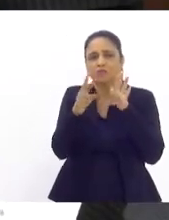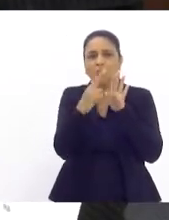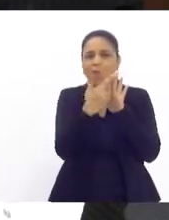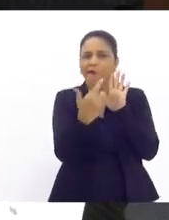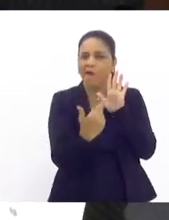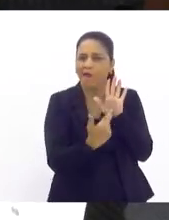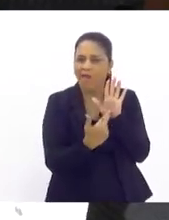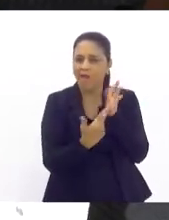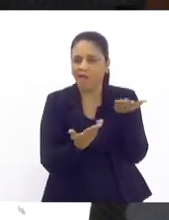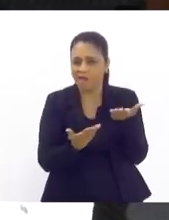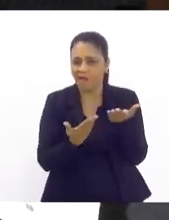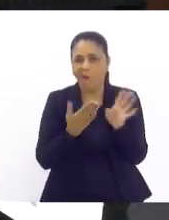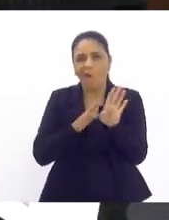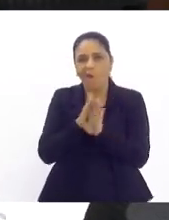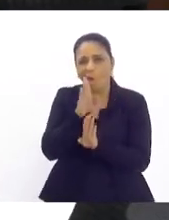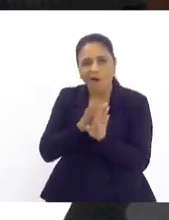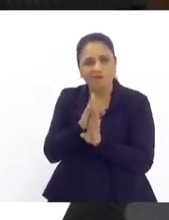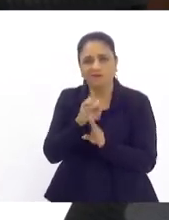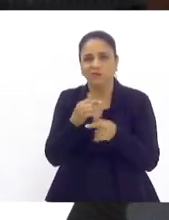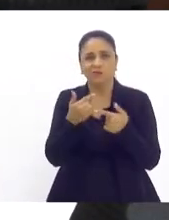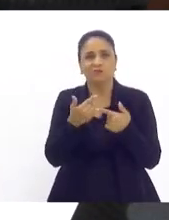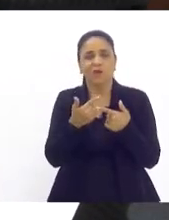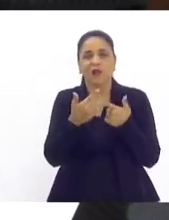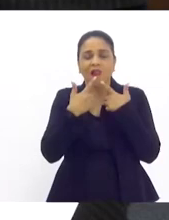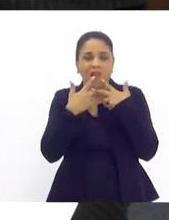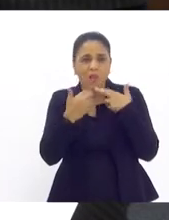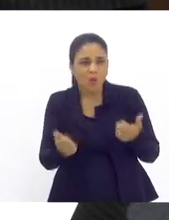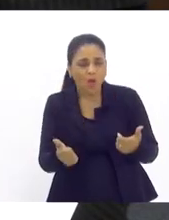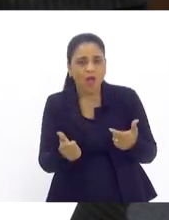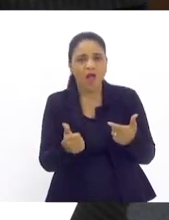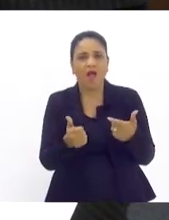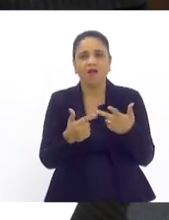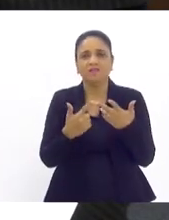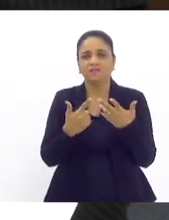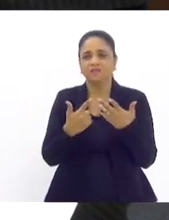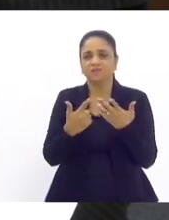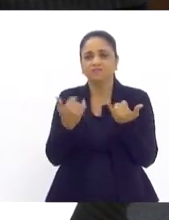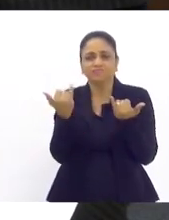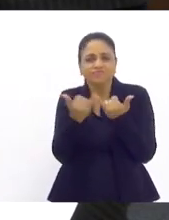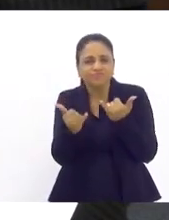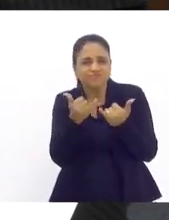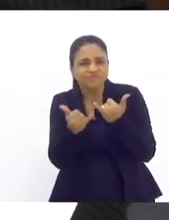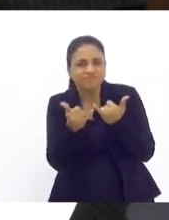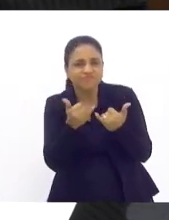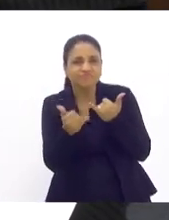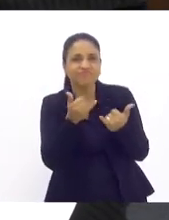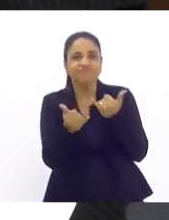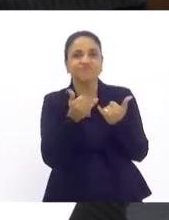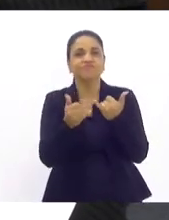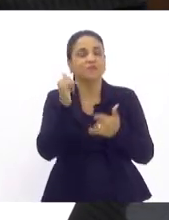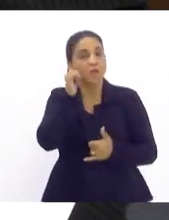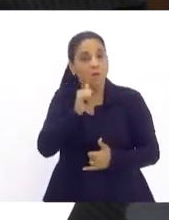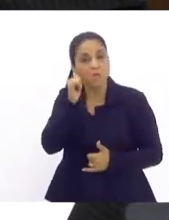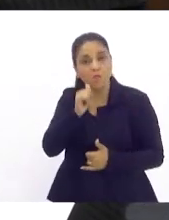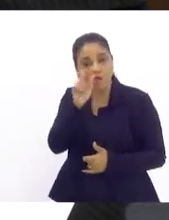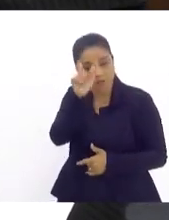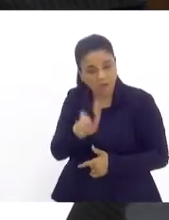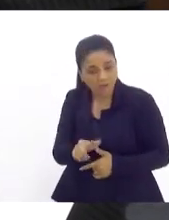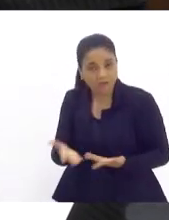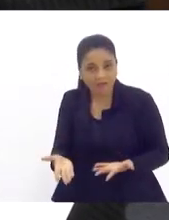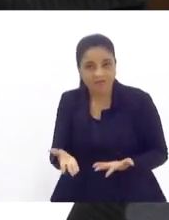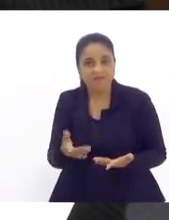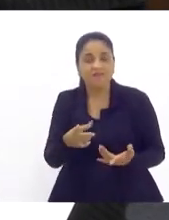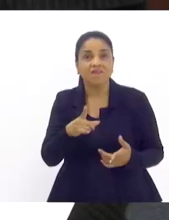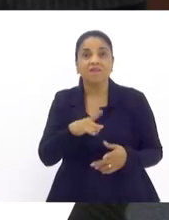ter uma linguagem que se aproxime mais da realidade dessa mulher. Agora, você imagina essa mulher que tem